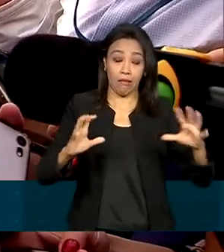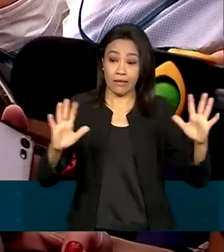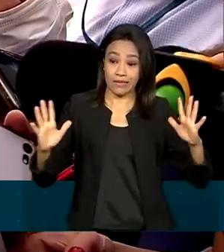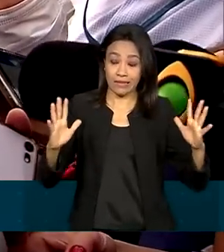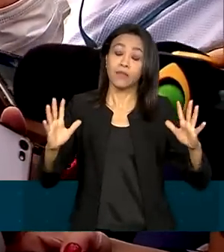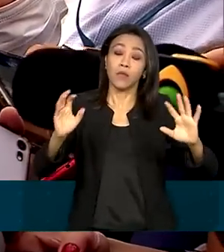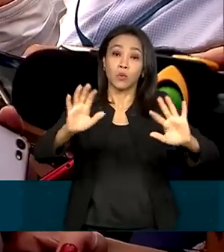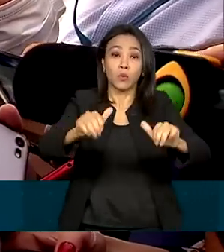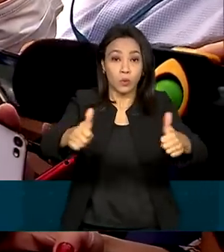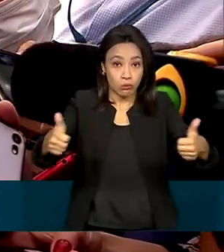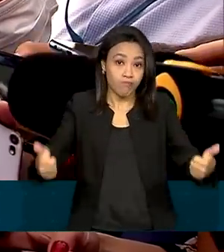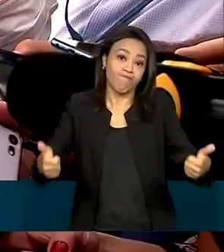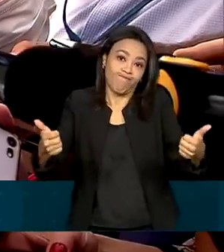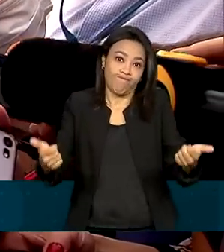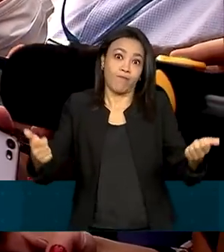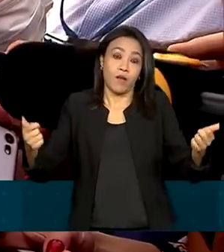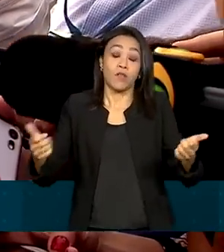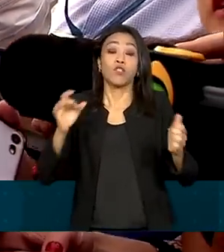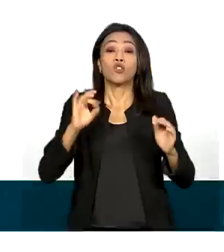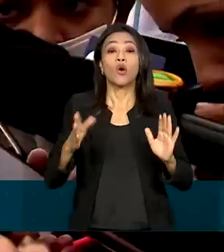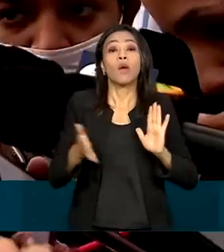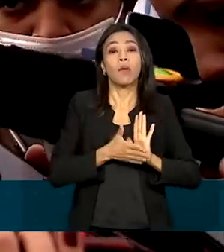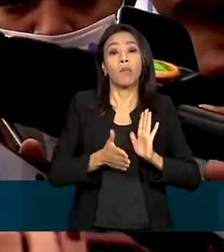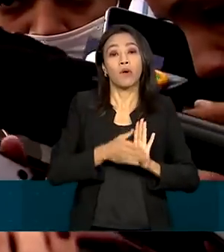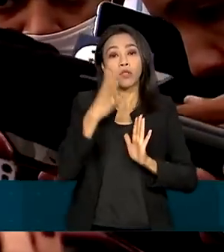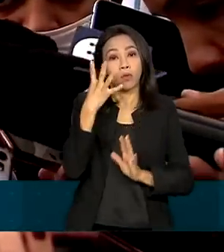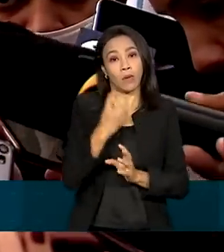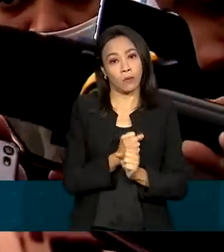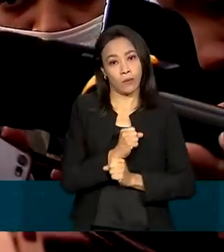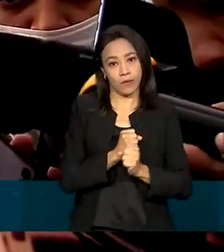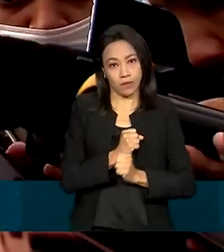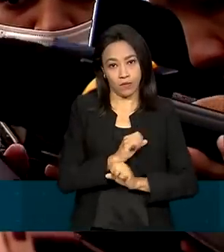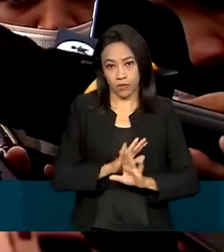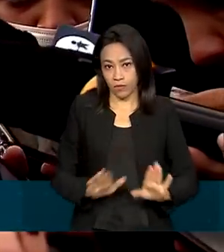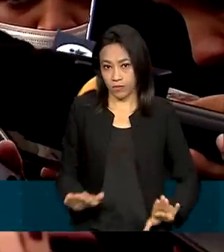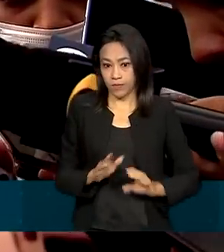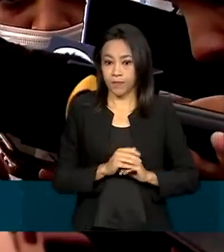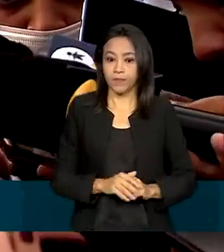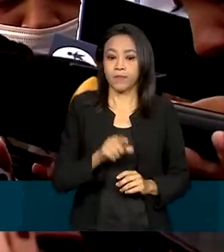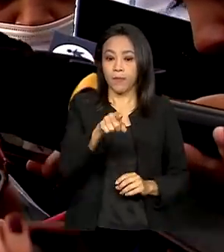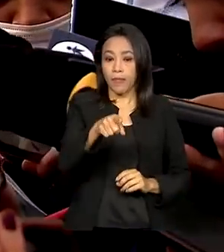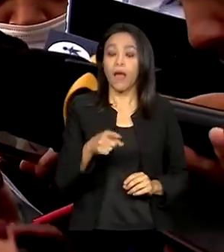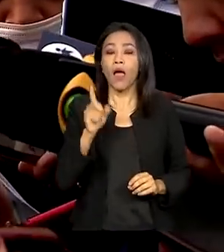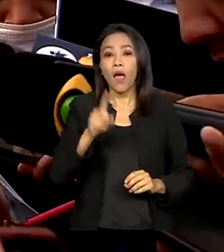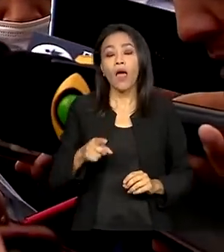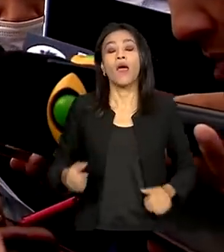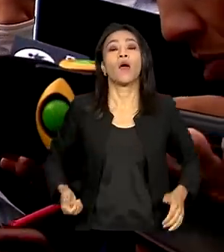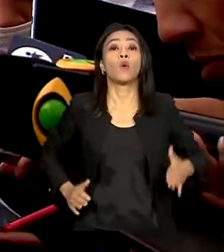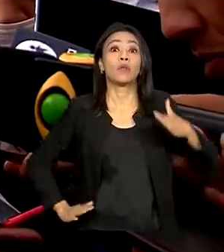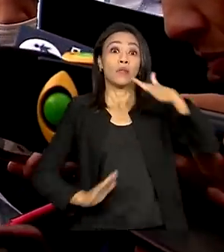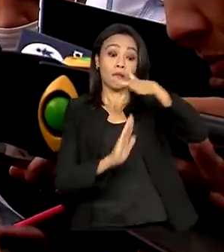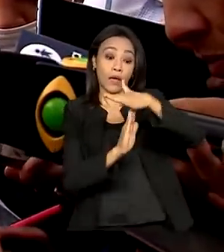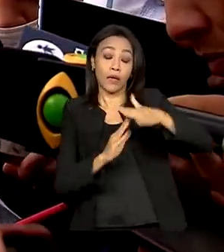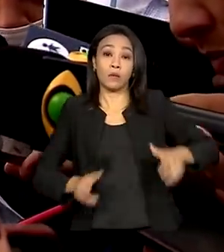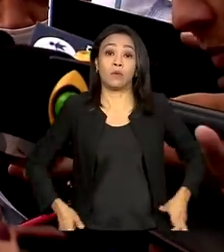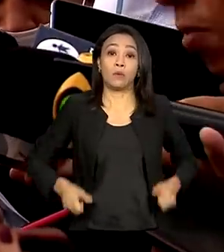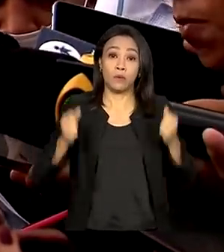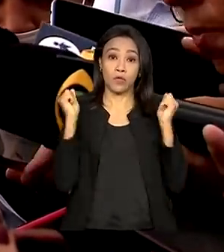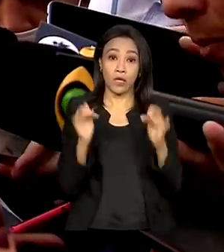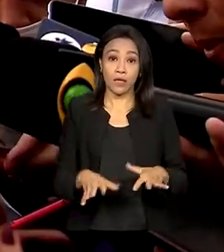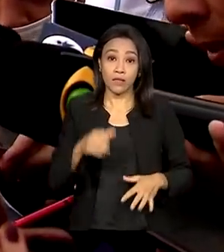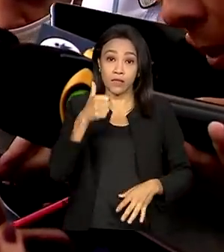a proposta de de quatro anos é a excepcionalização do teto de gasto do Bolsa Família o que dá um valor de